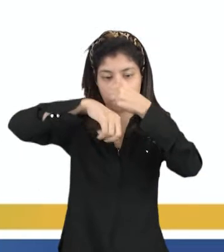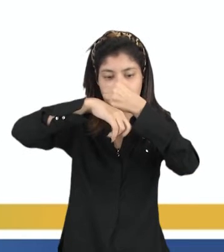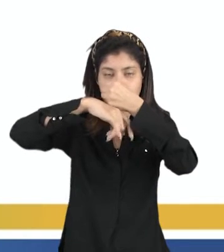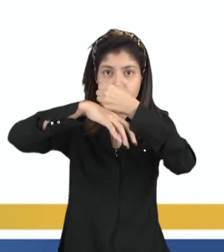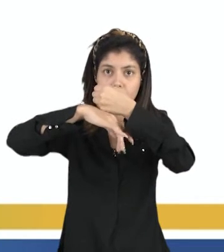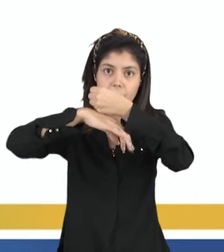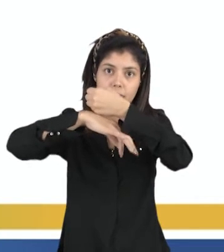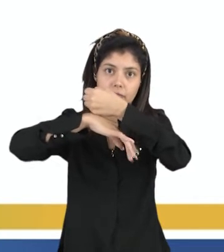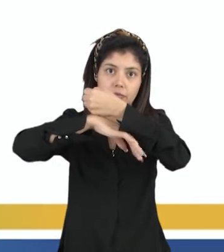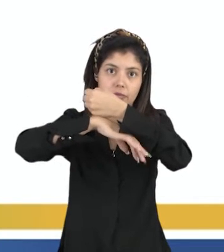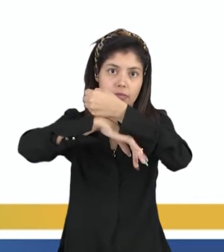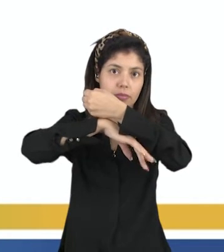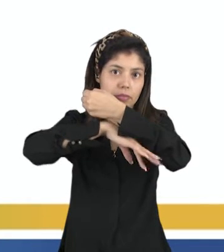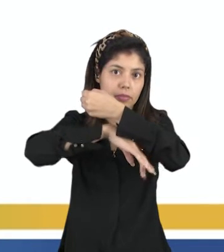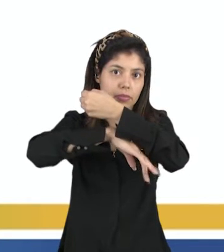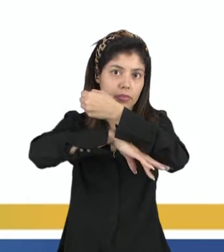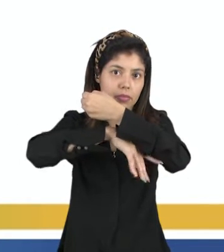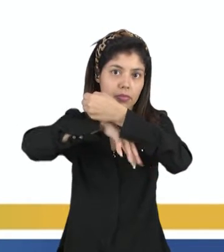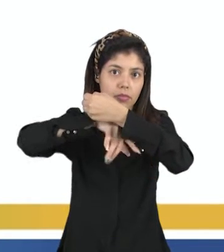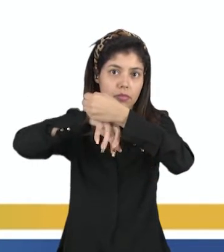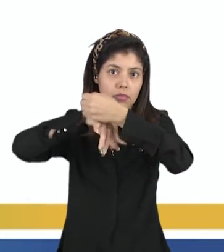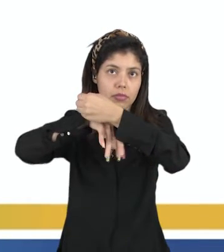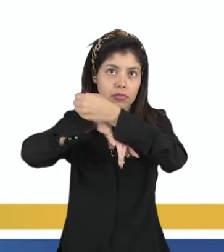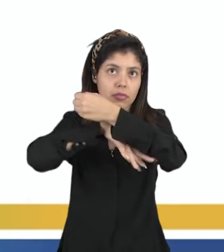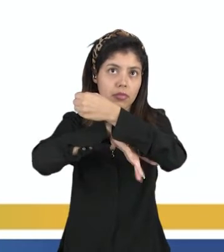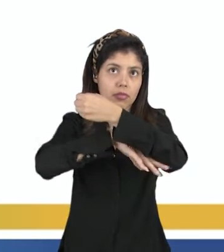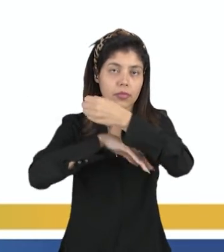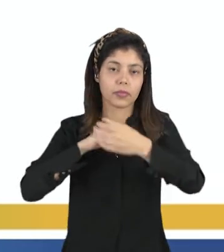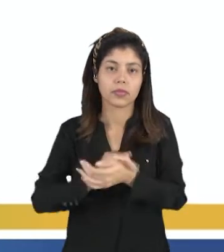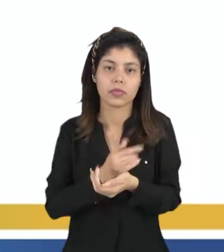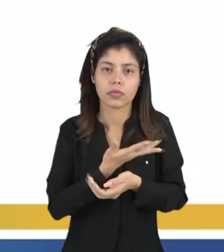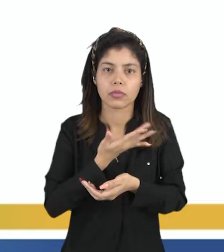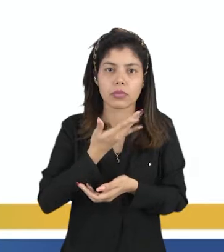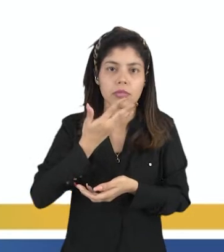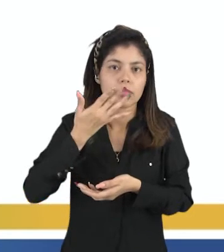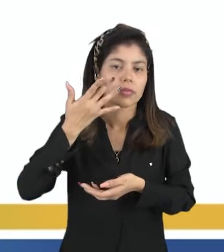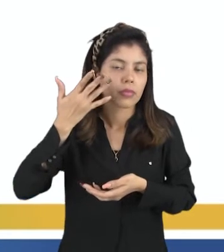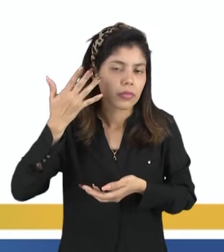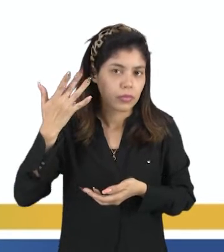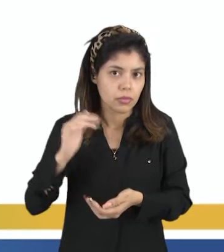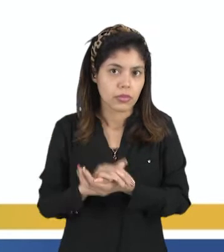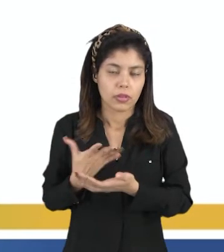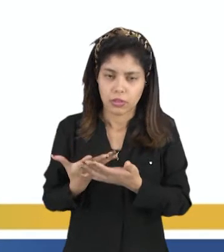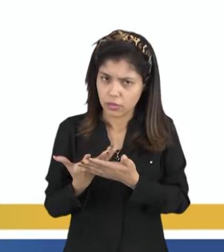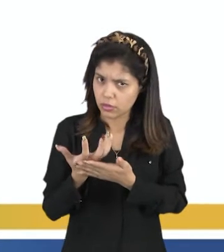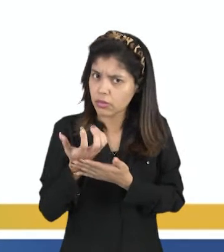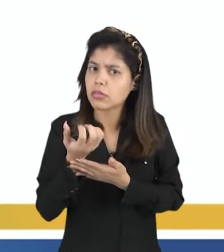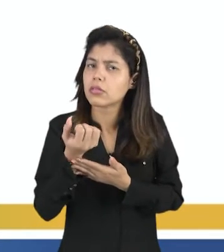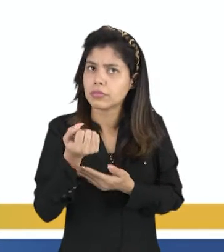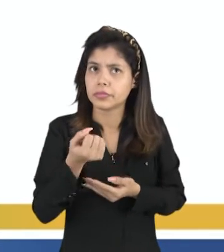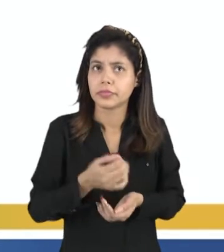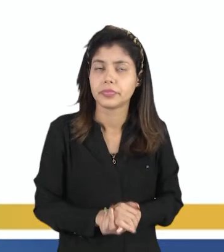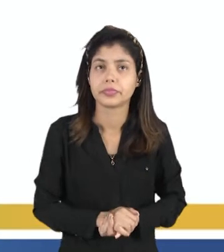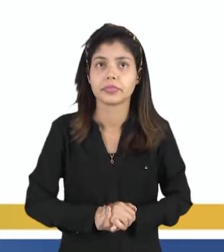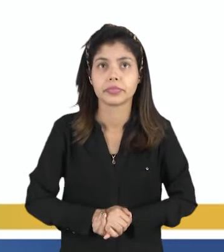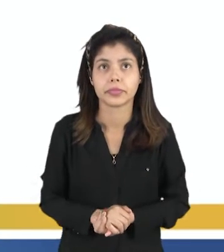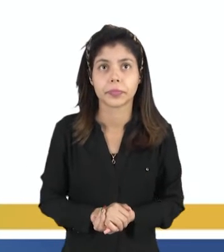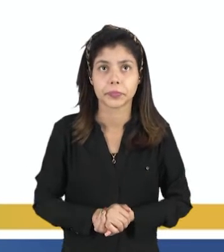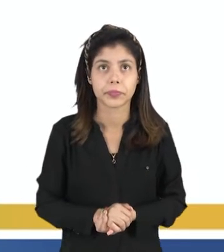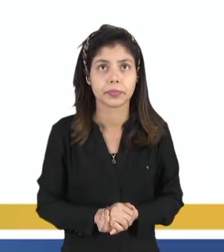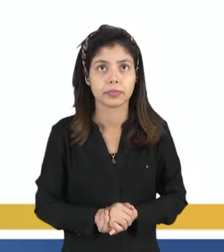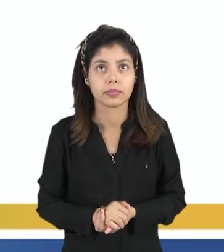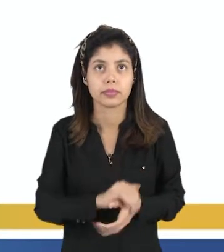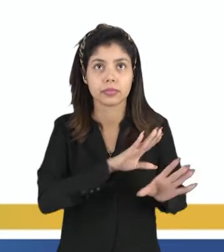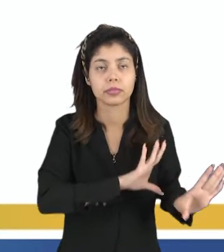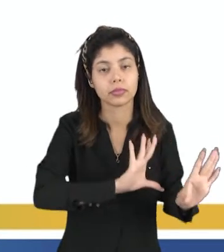se fossem cílios, né, ou mãozinhas que segurassem esses odores, elas são captadas e